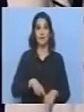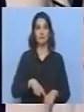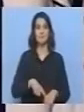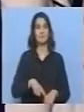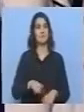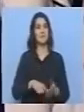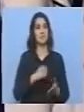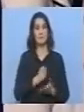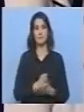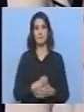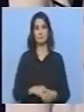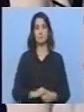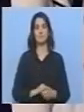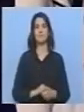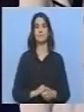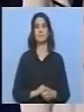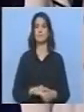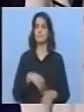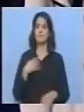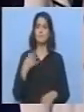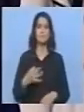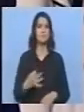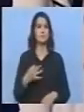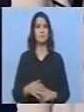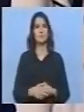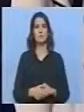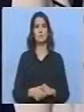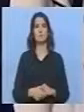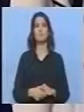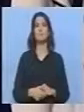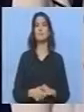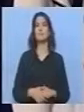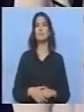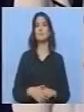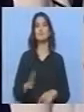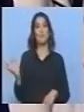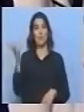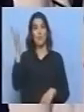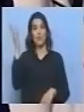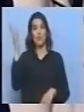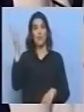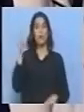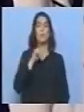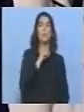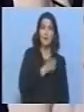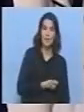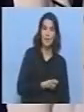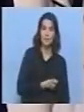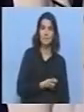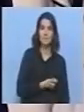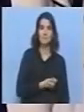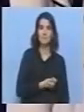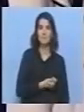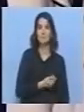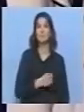regressava sempre, sem exceção, jubiloso ou derrotado, pois era ela